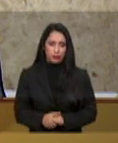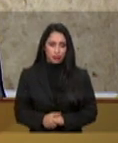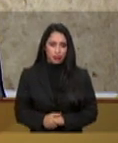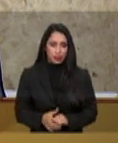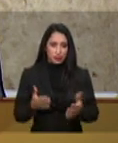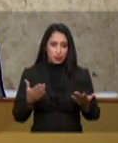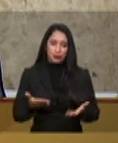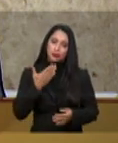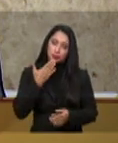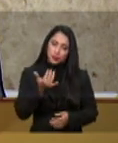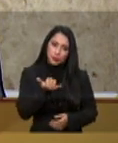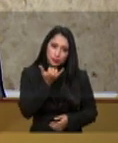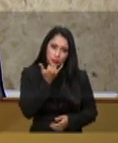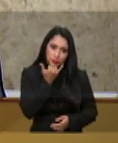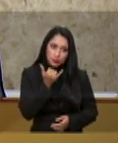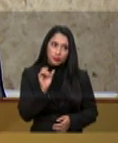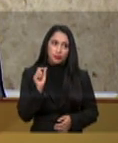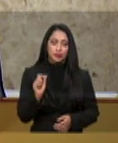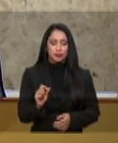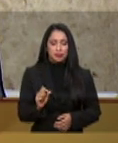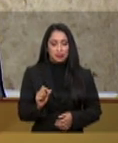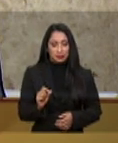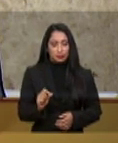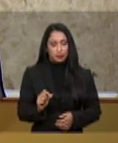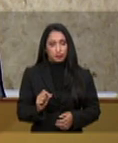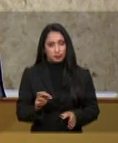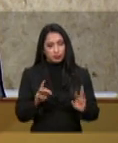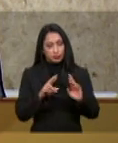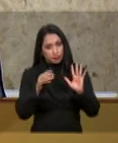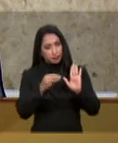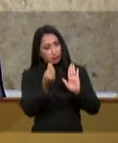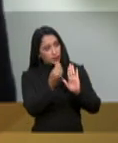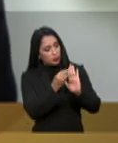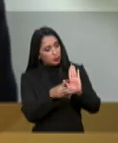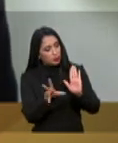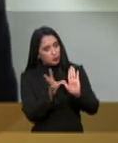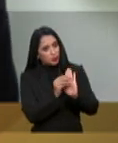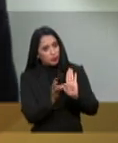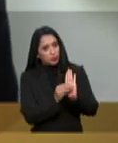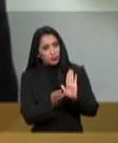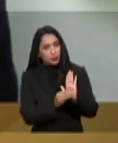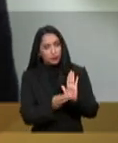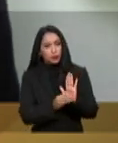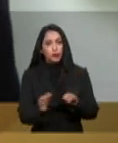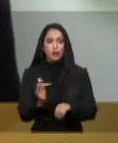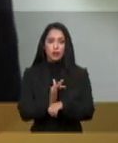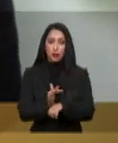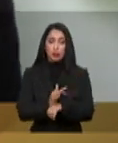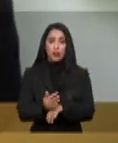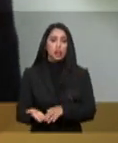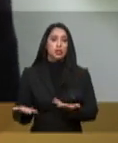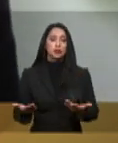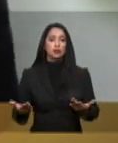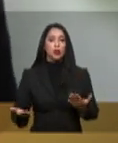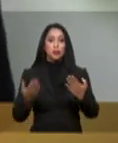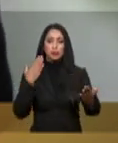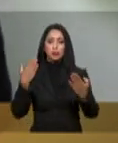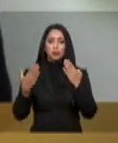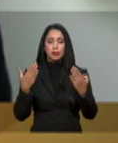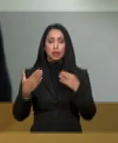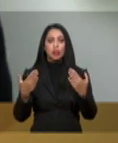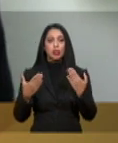devida vênia, não se afigura razoável a pretendida distinção entre crimes materiais e formais como parâmetro de constitucionalidade